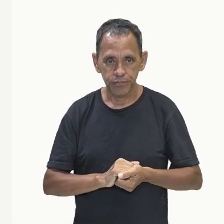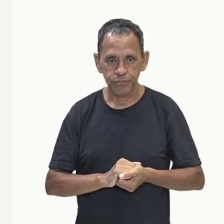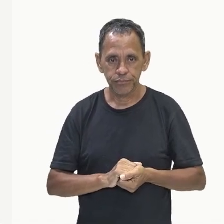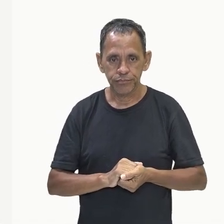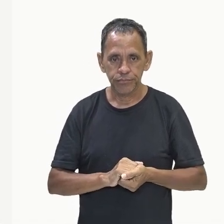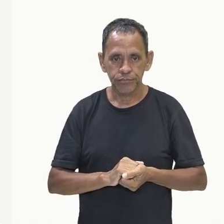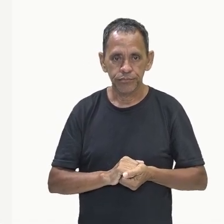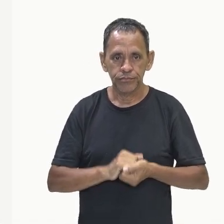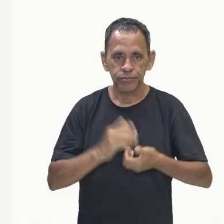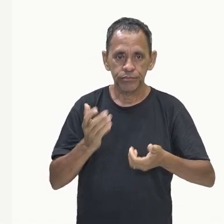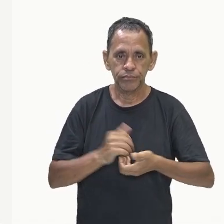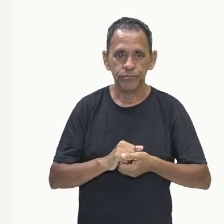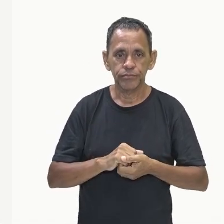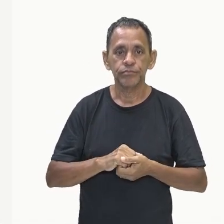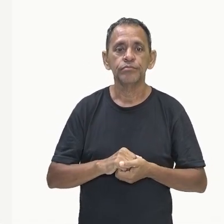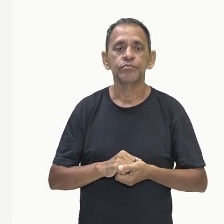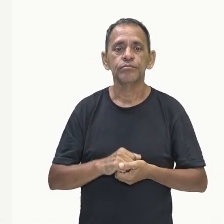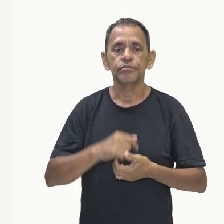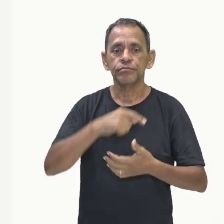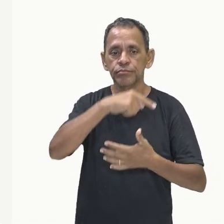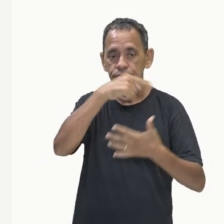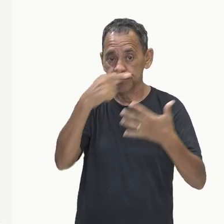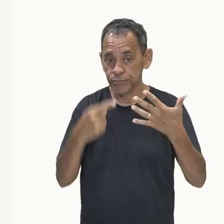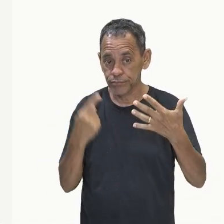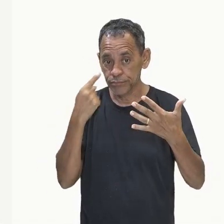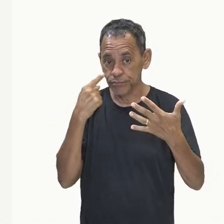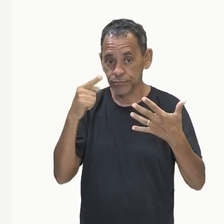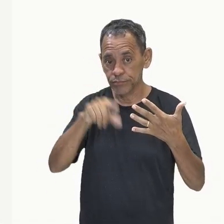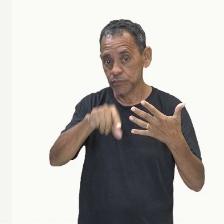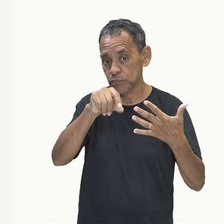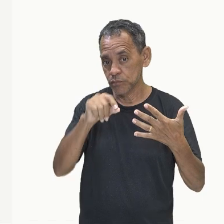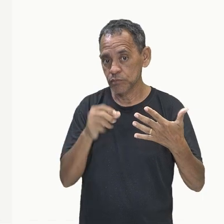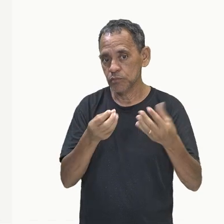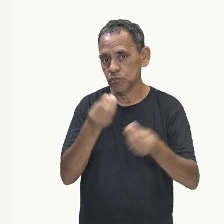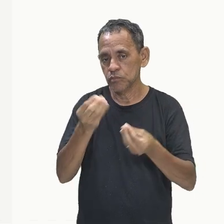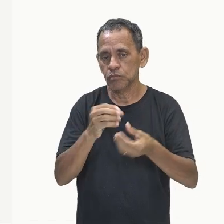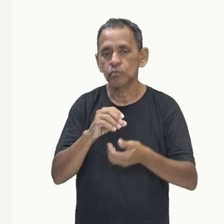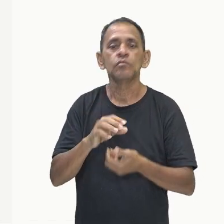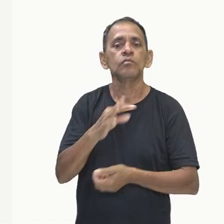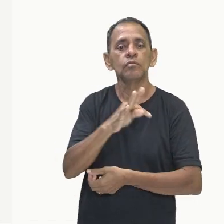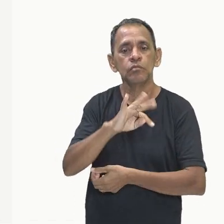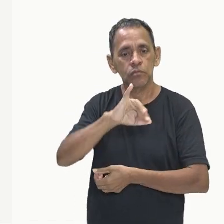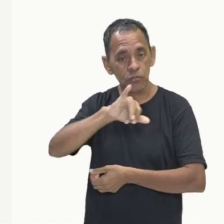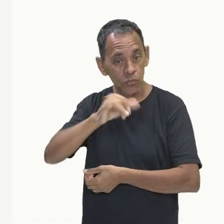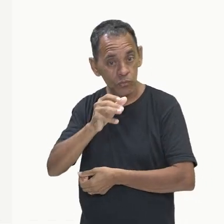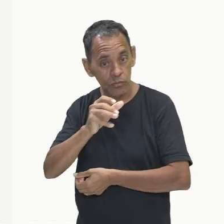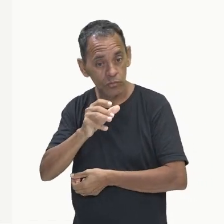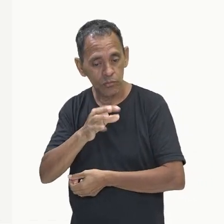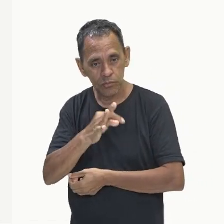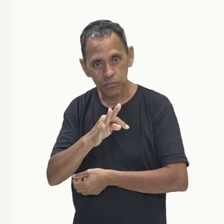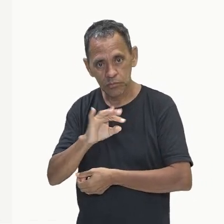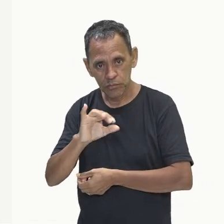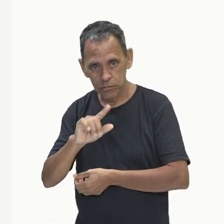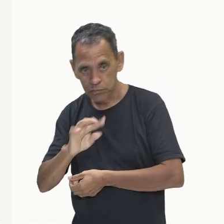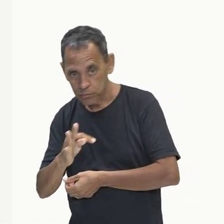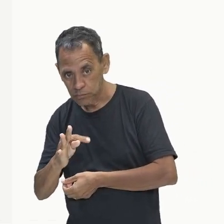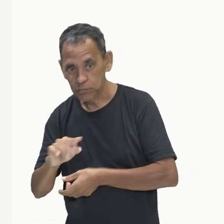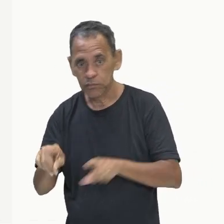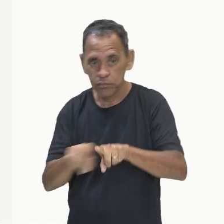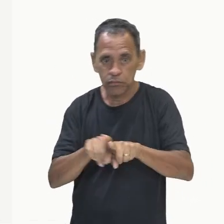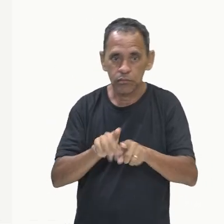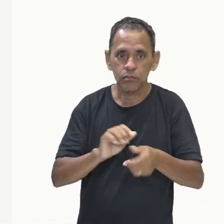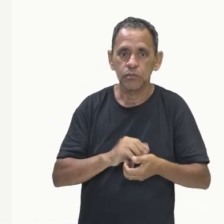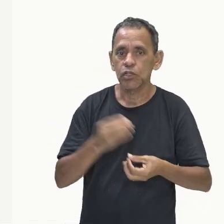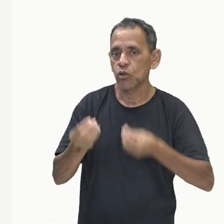Bem, e aí eu quero saber, né, se TJ e TT são os períodos de Júpiter da Terra,